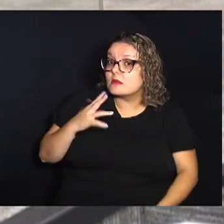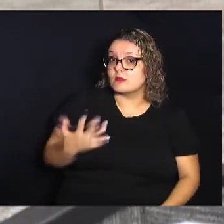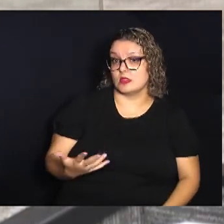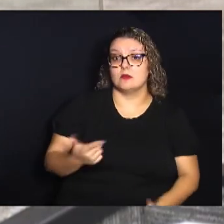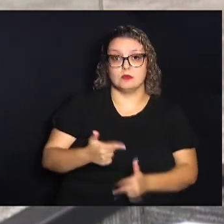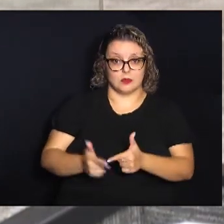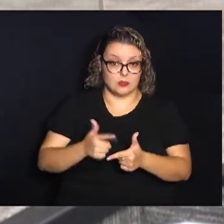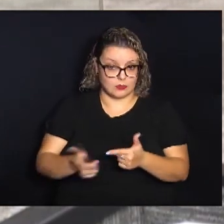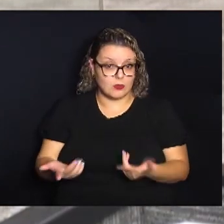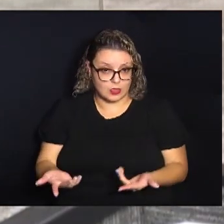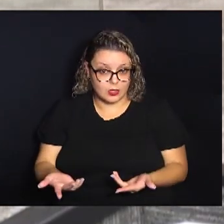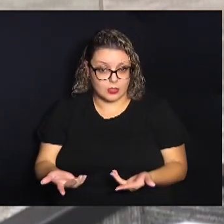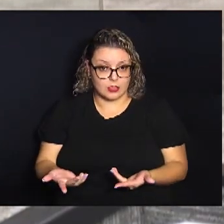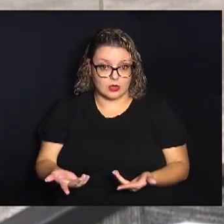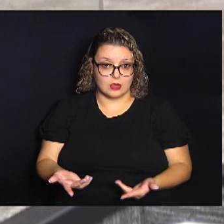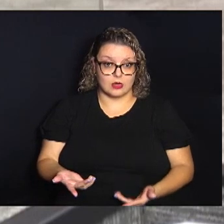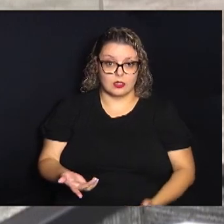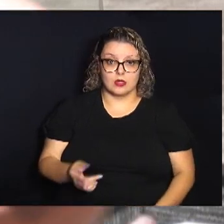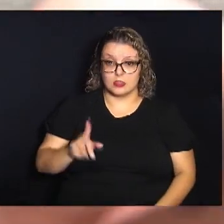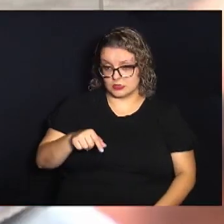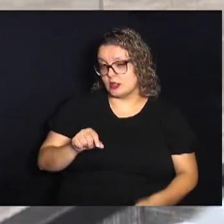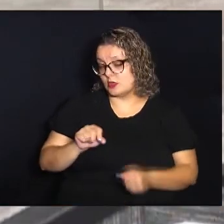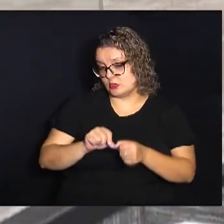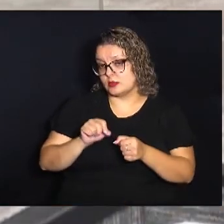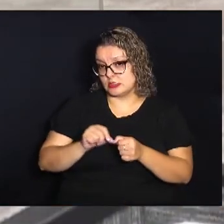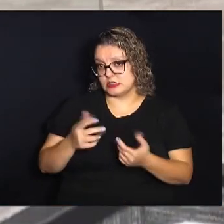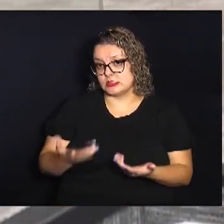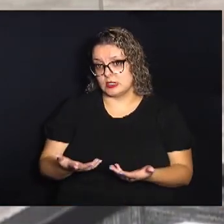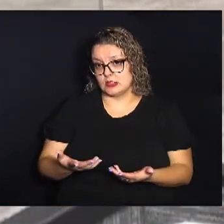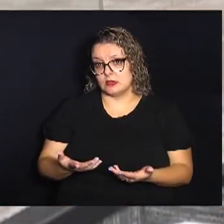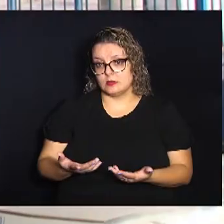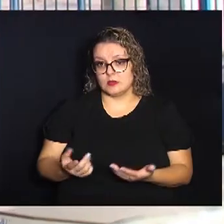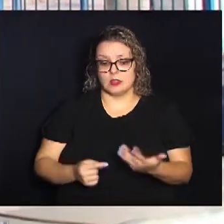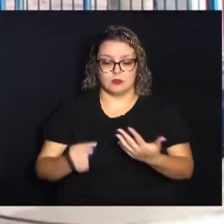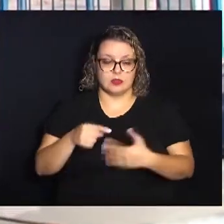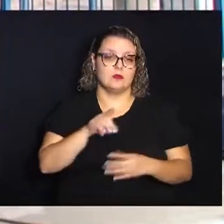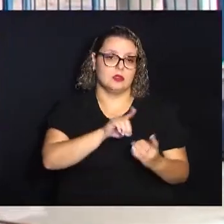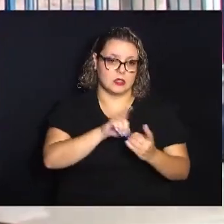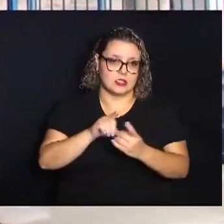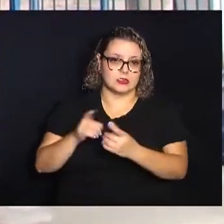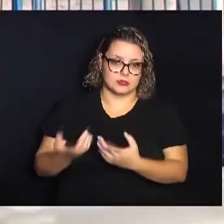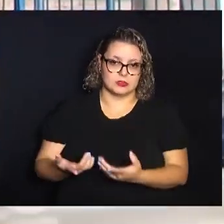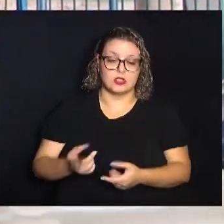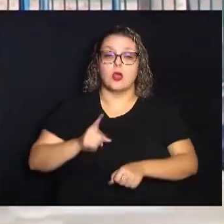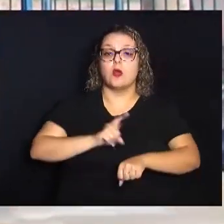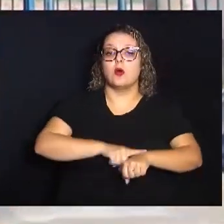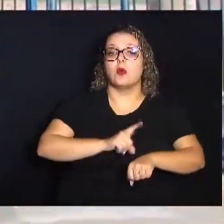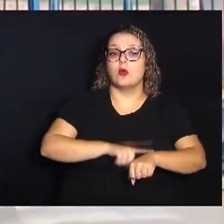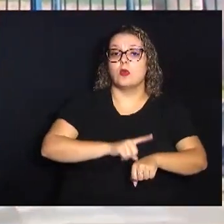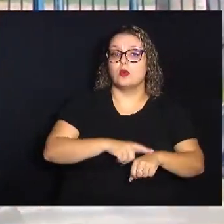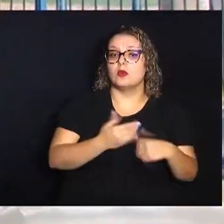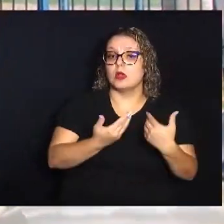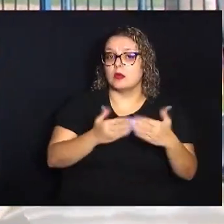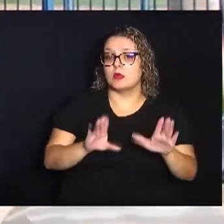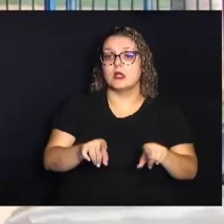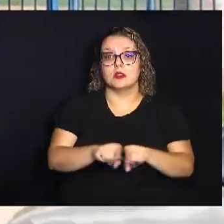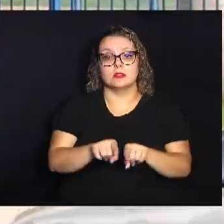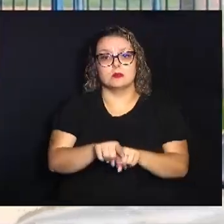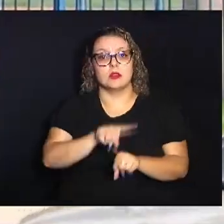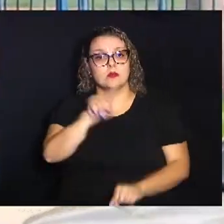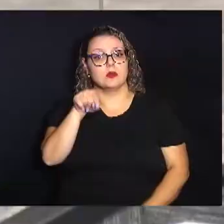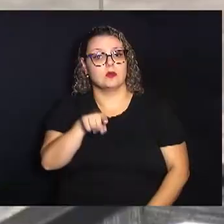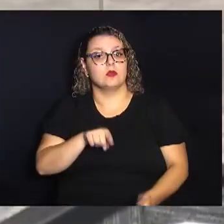problema. É isso que nós fizemos, é isso que foi prontamente atendido. O horário de funcionamento também foi questionado